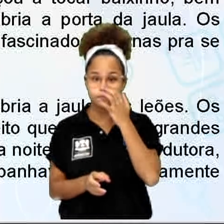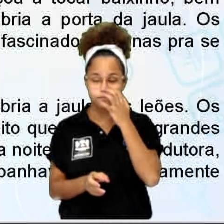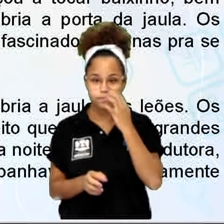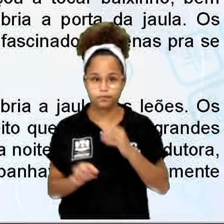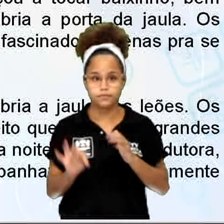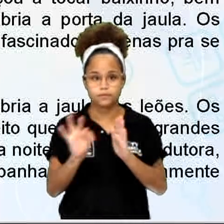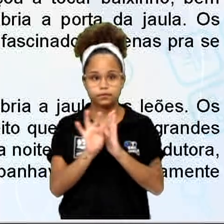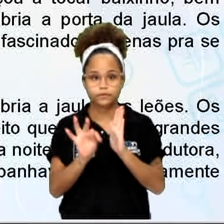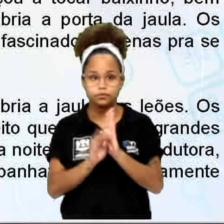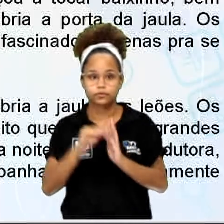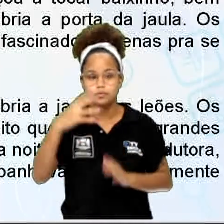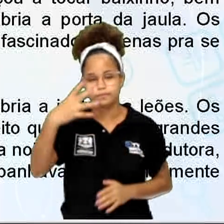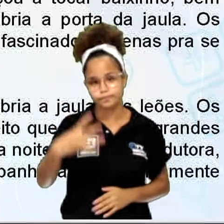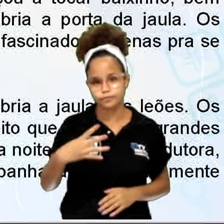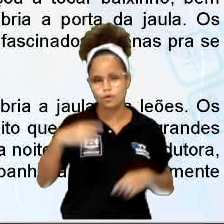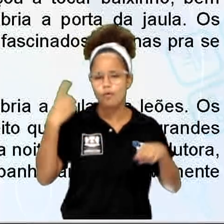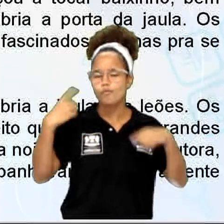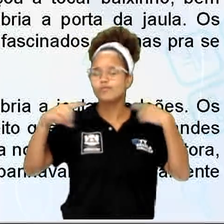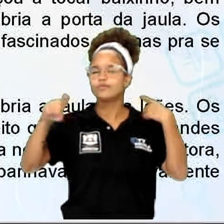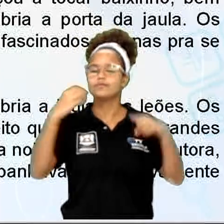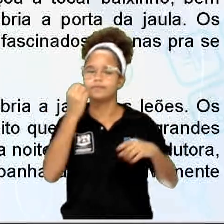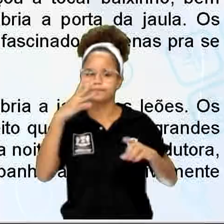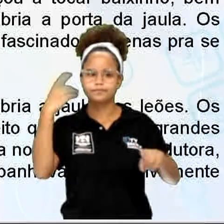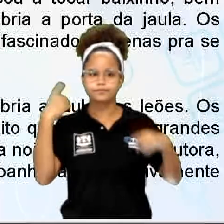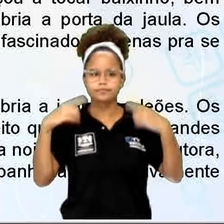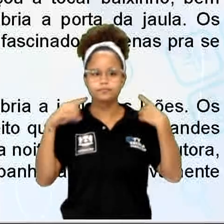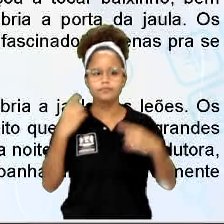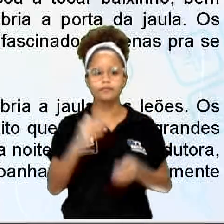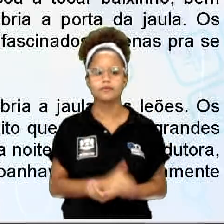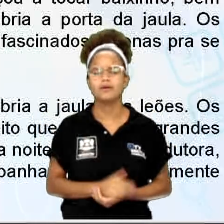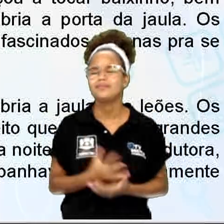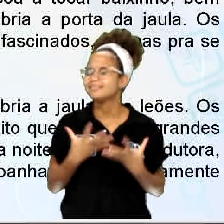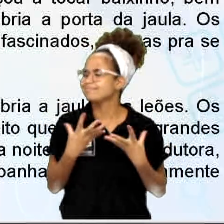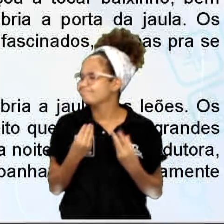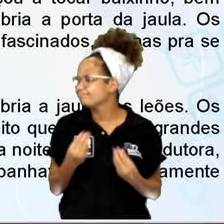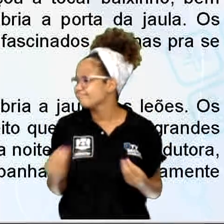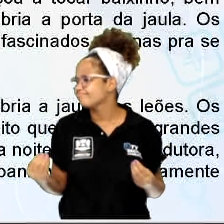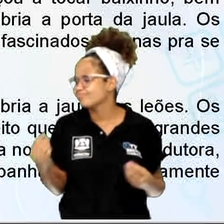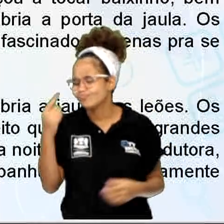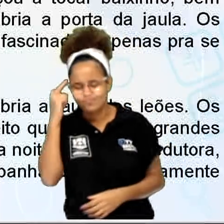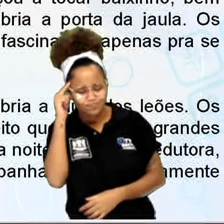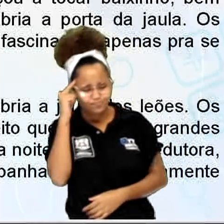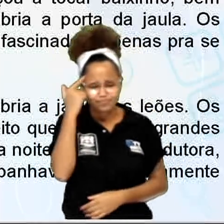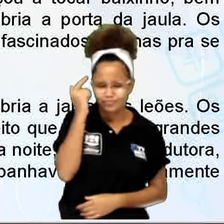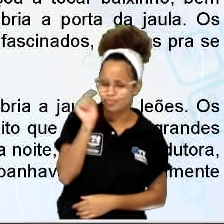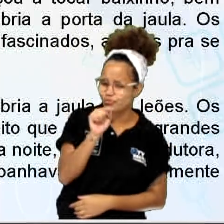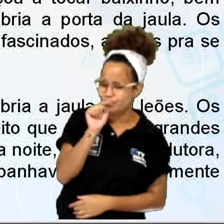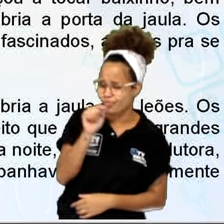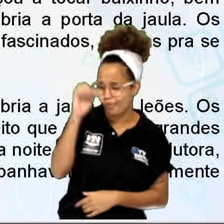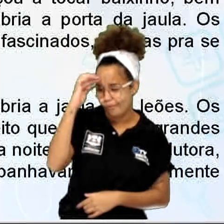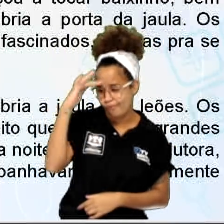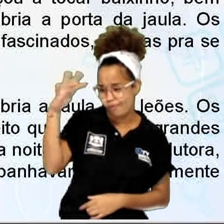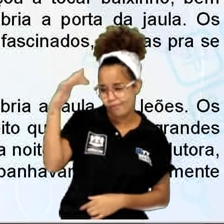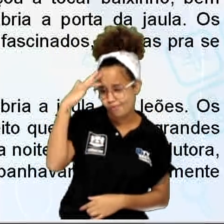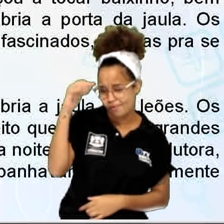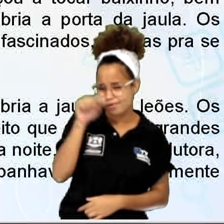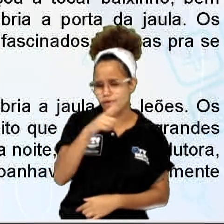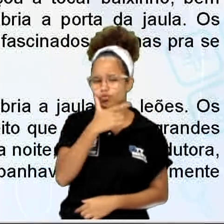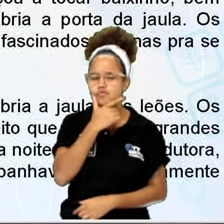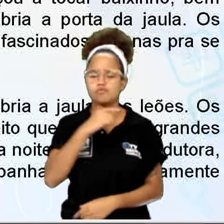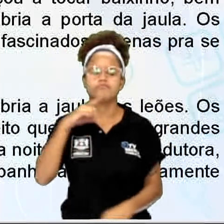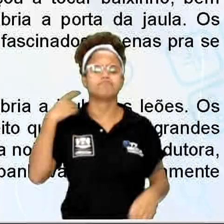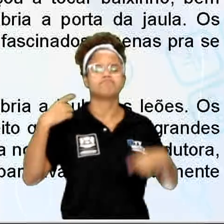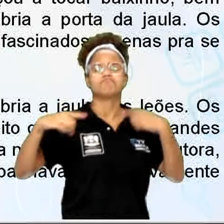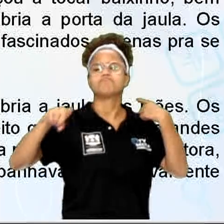divina música, texto 4. Tanto duvidaram dele, da teoria daquele jovem gênio